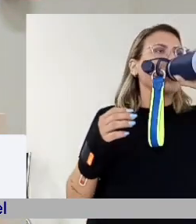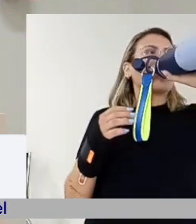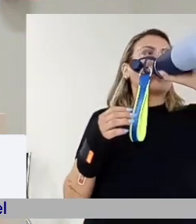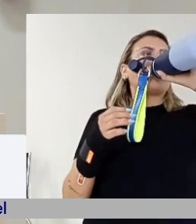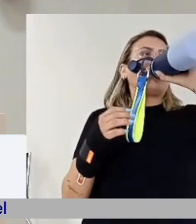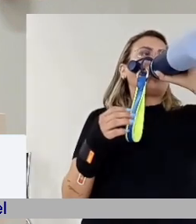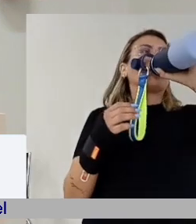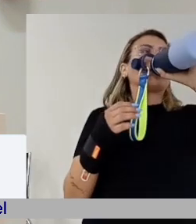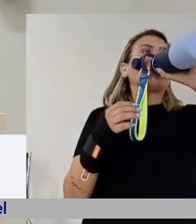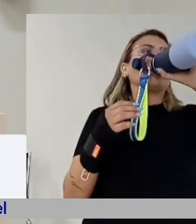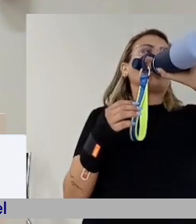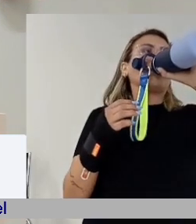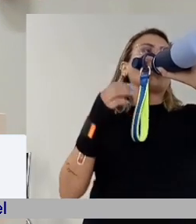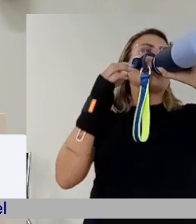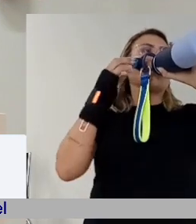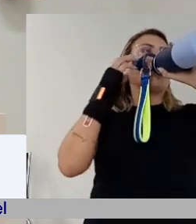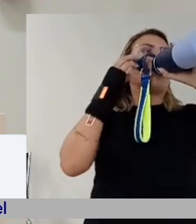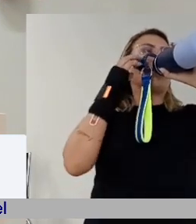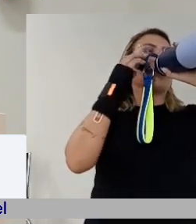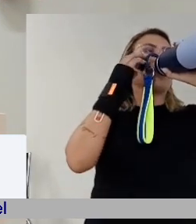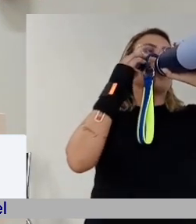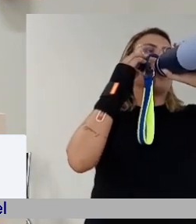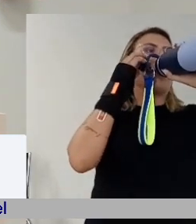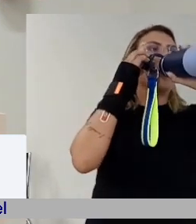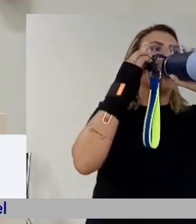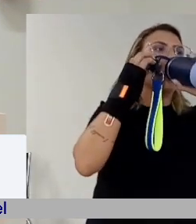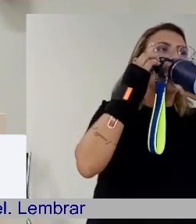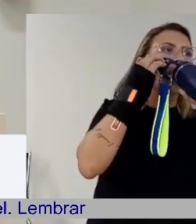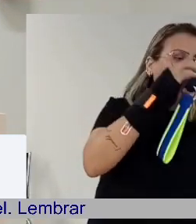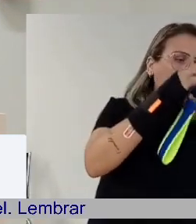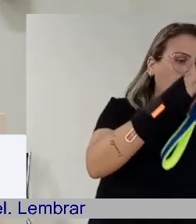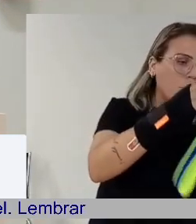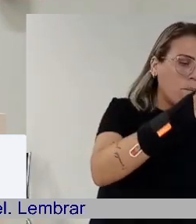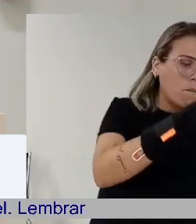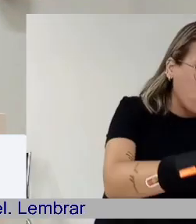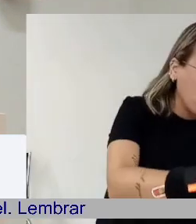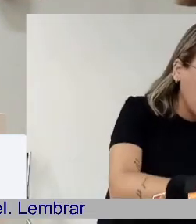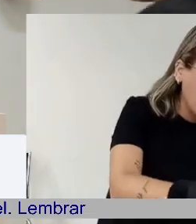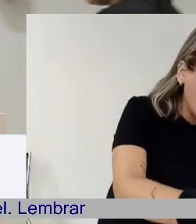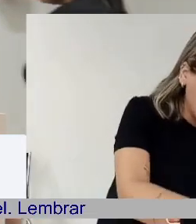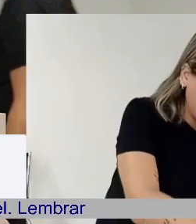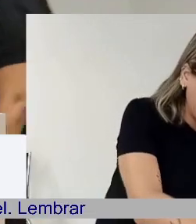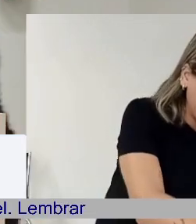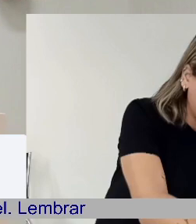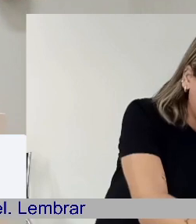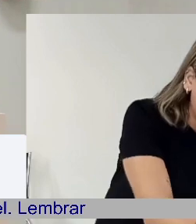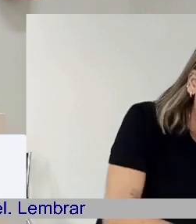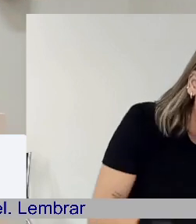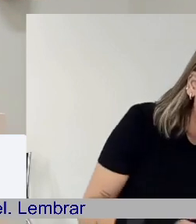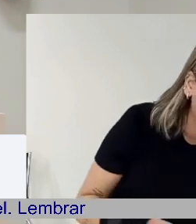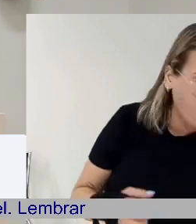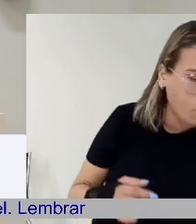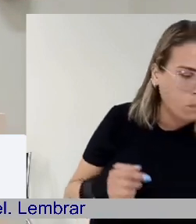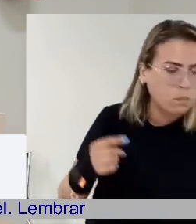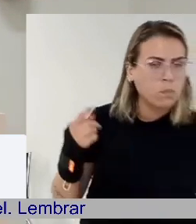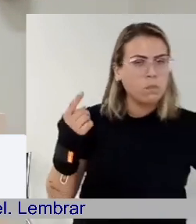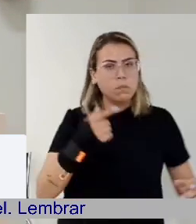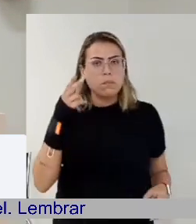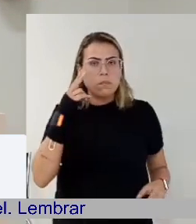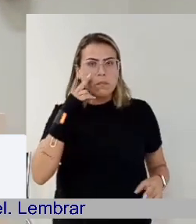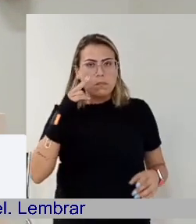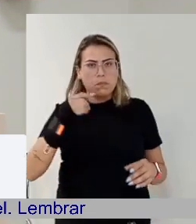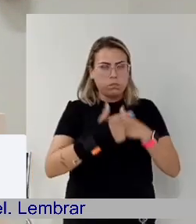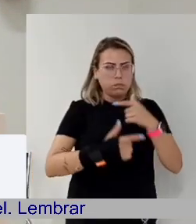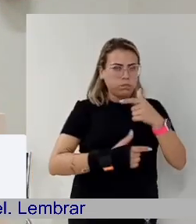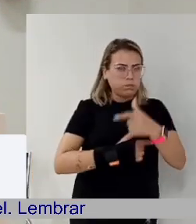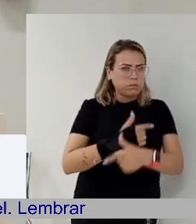Só um só um lembretes eh e Vale lembrar também que nós estamos com uma dificuldade medonha eh tô